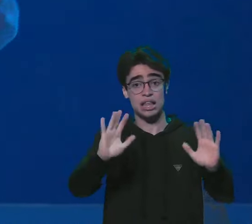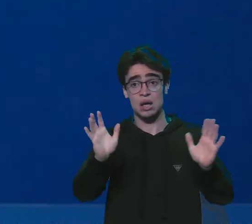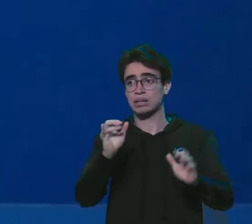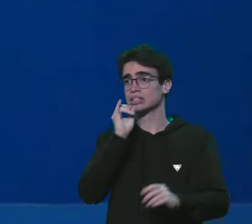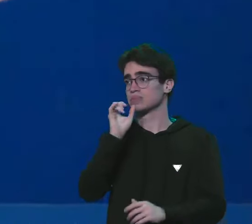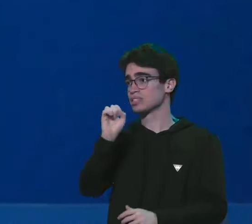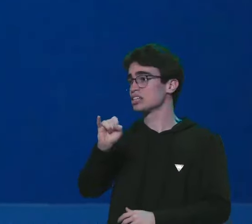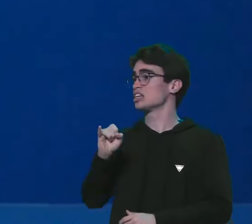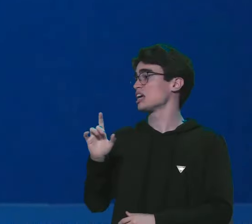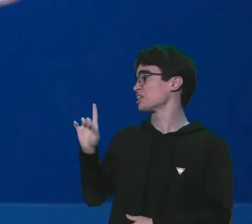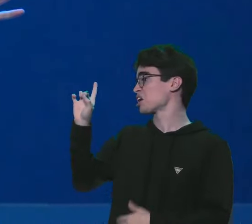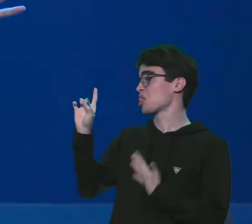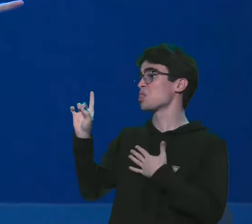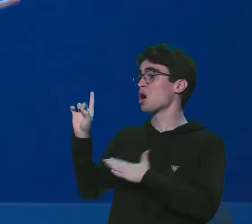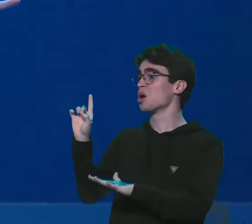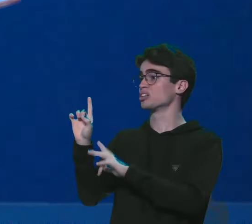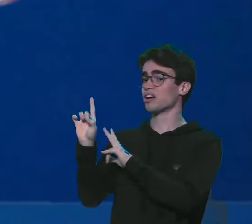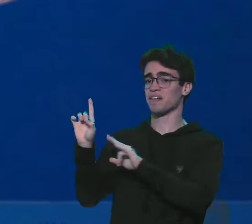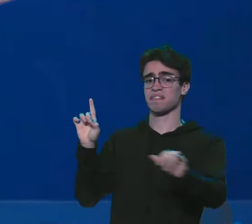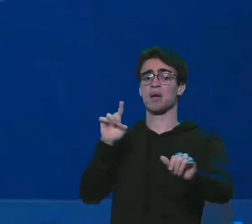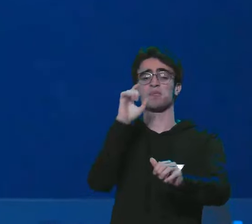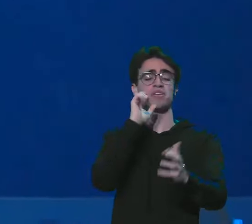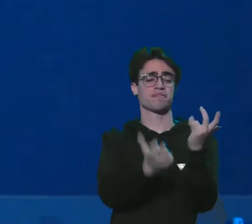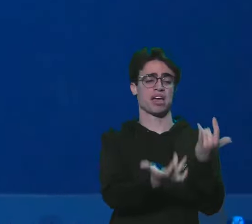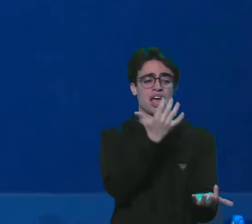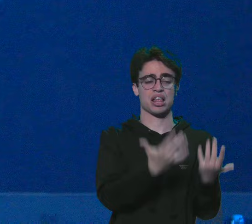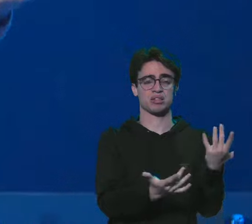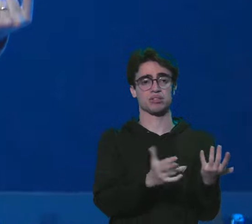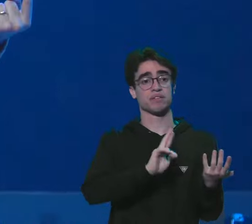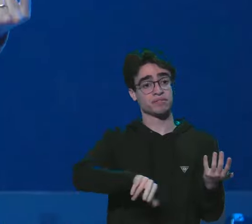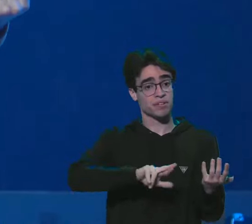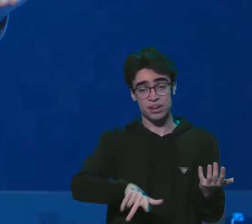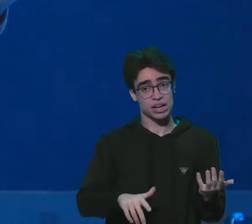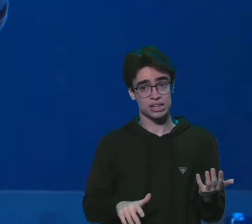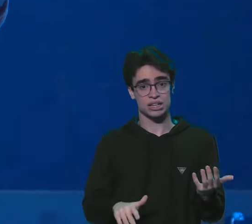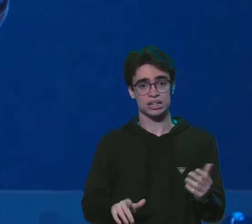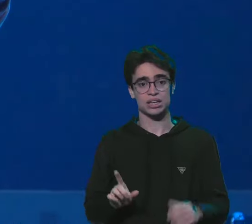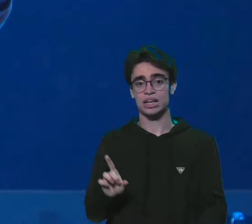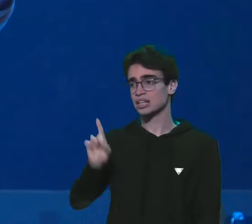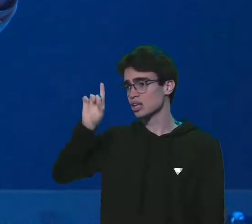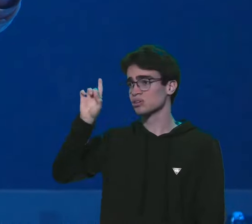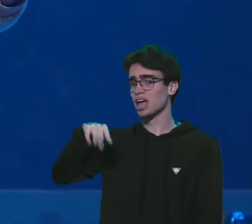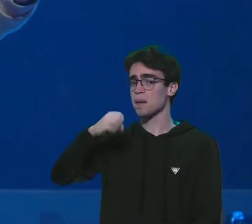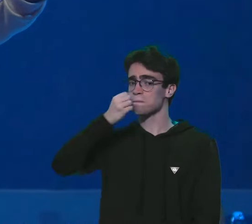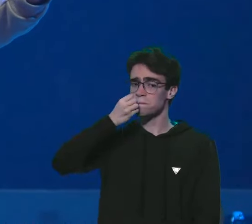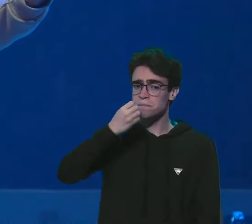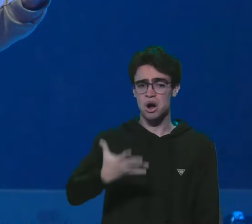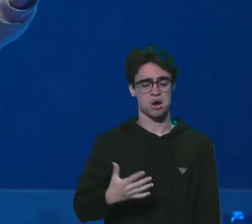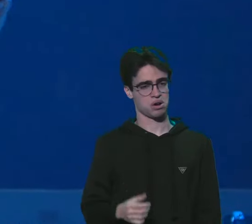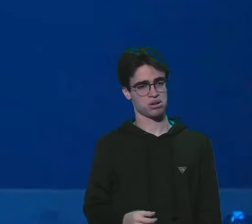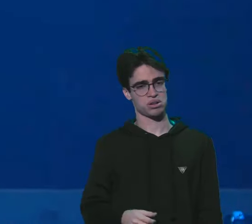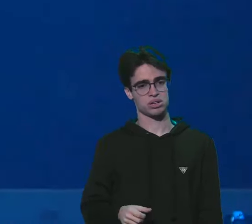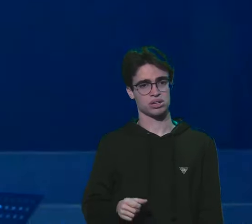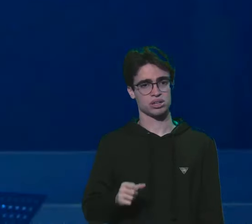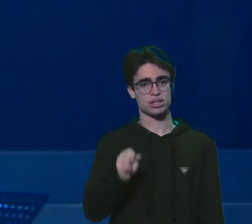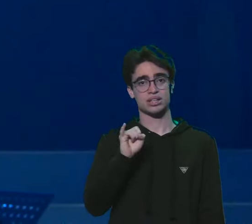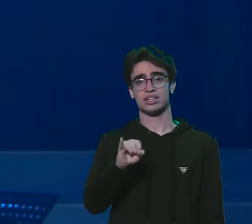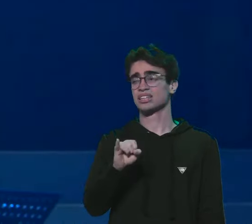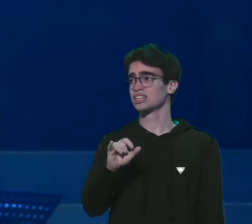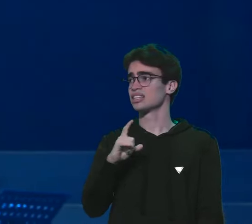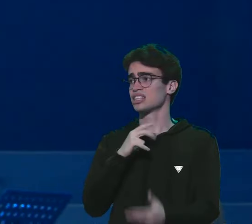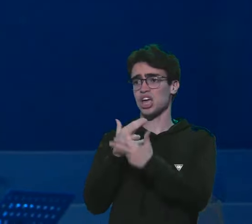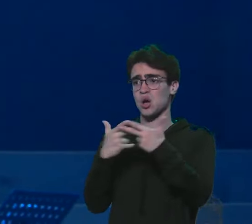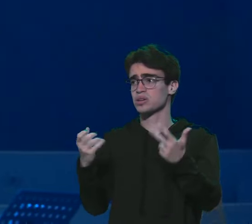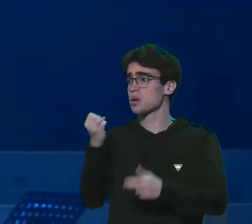de mim eu vou mandar para o inferno, não é isso. Deus é tudo que é bom. Quando eu viro as costas para tudo